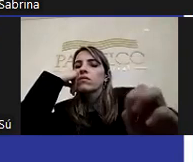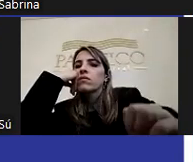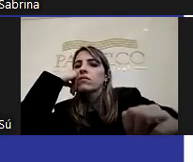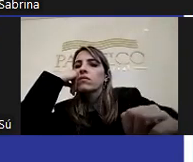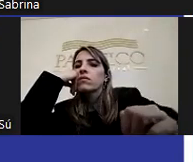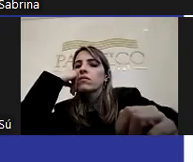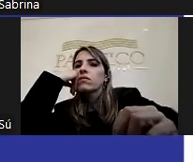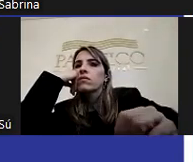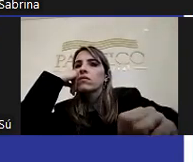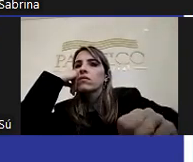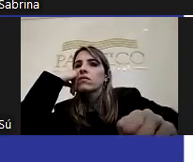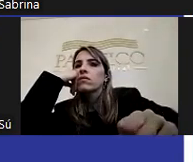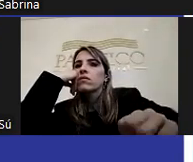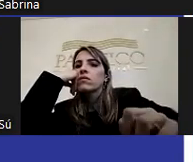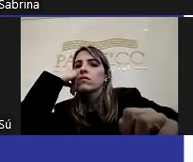pênis.